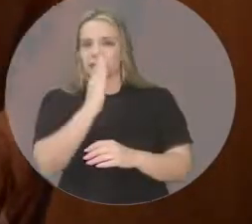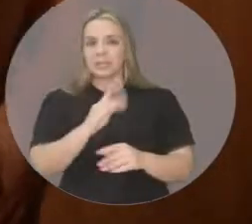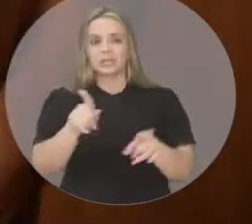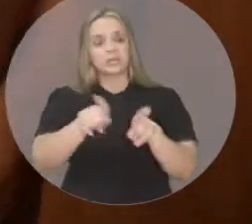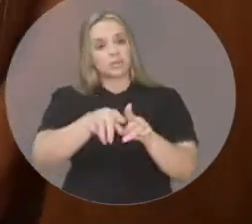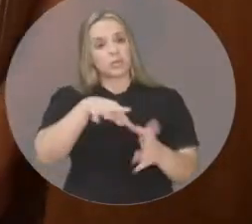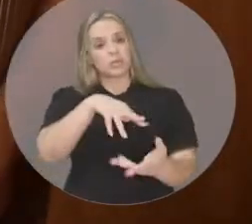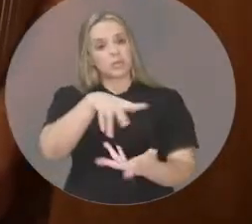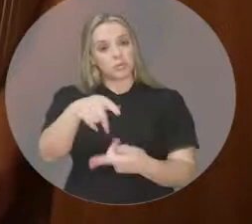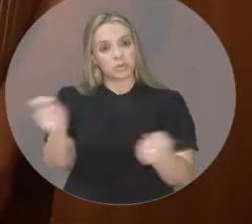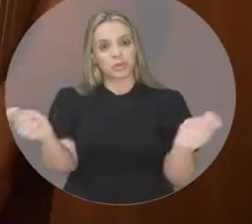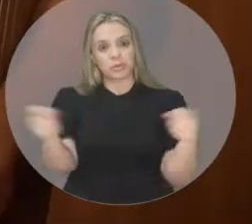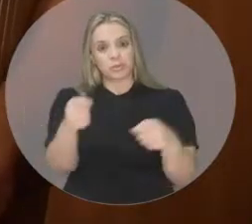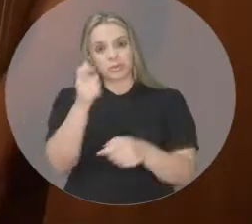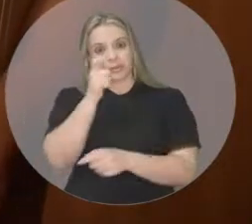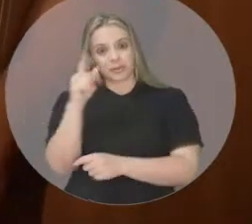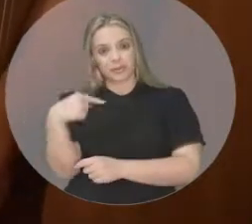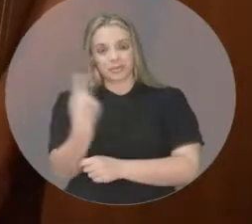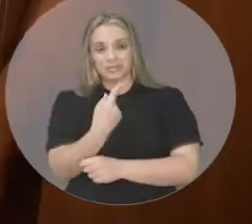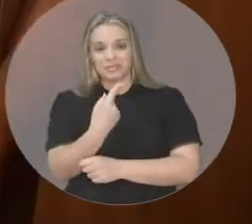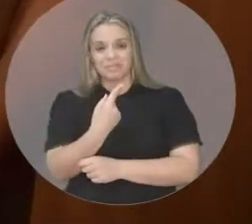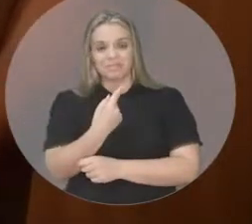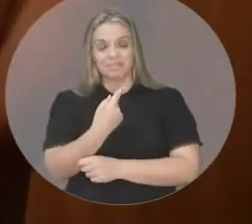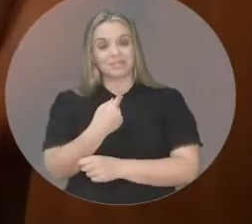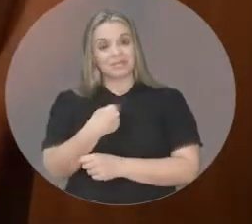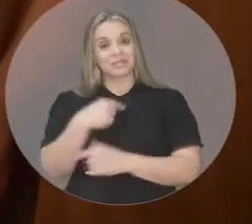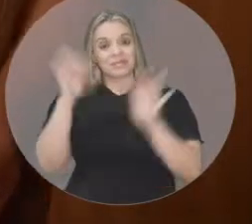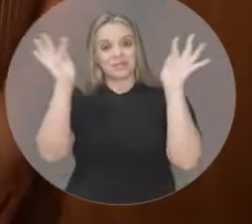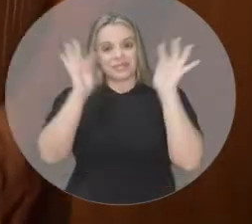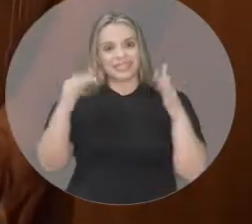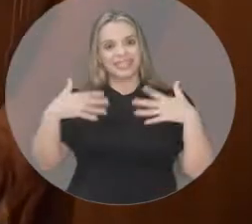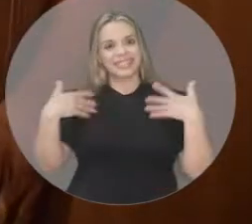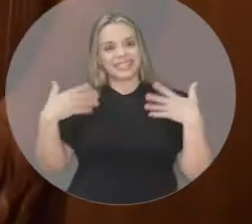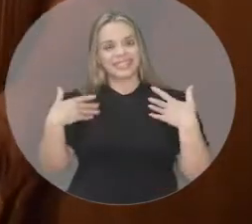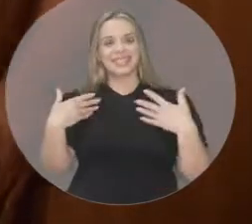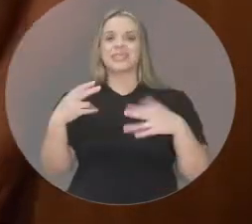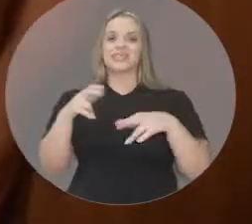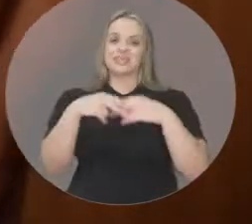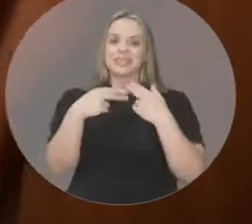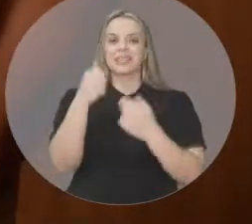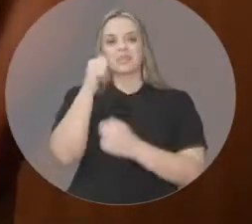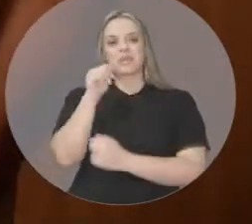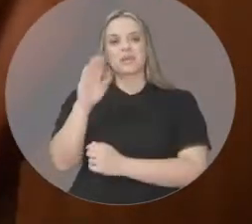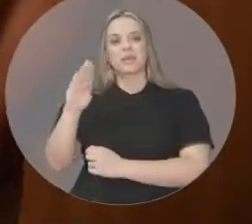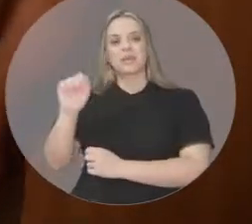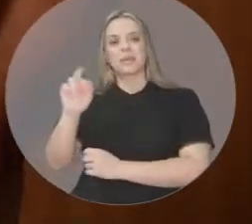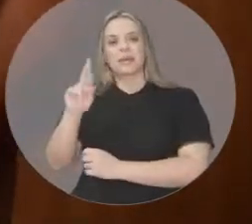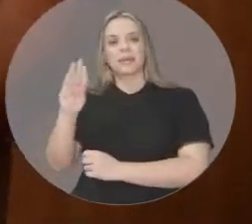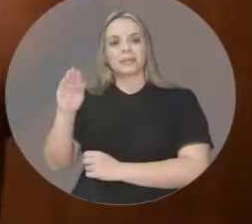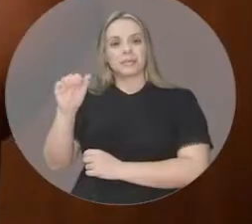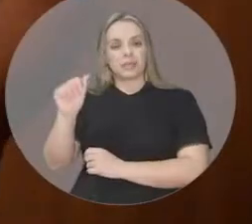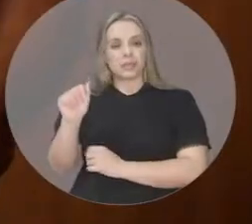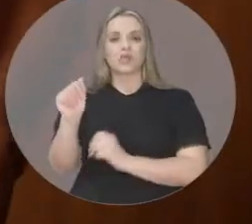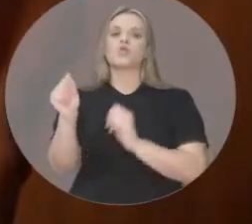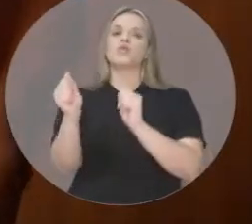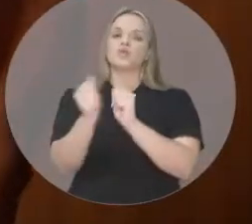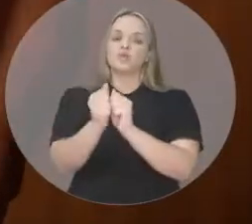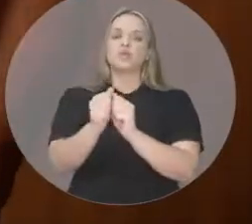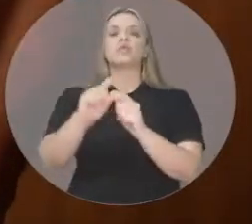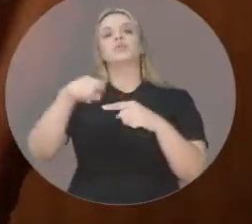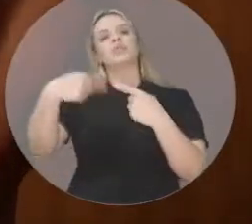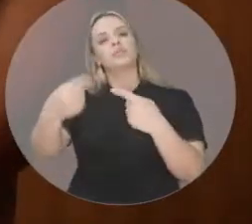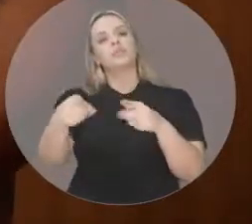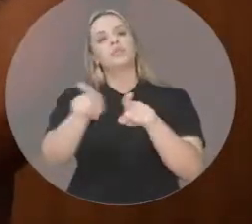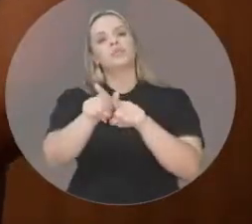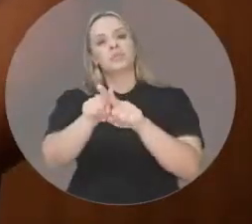Johnny Brandão, diretor executivo do grupo. Nós, em nome de toda essa rapaziada, queremos agradecer ao